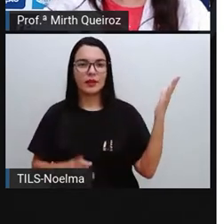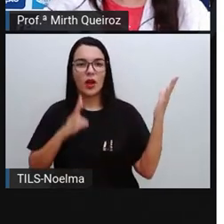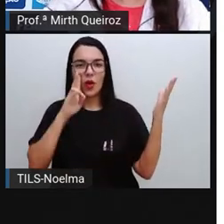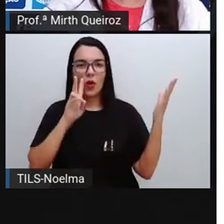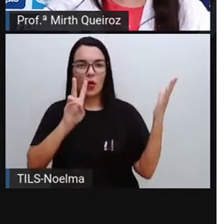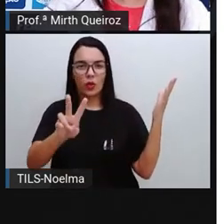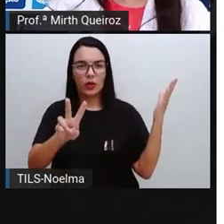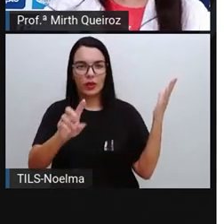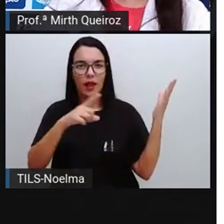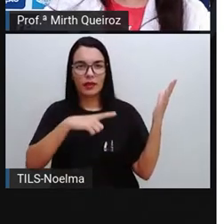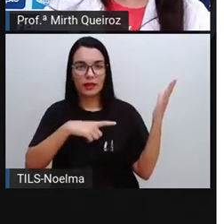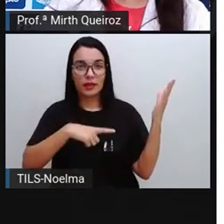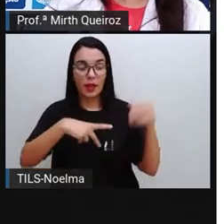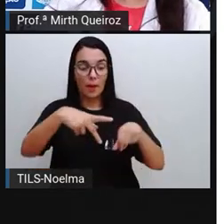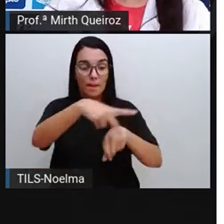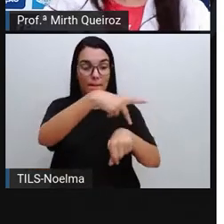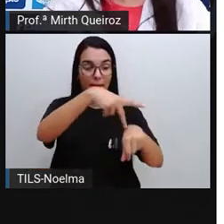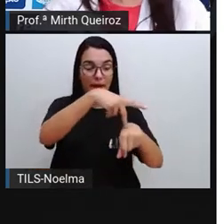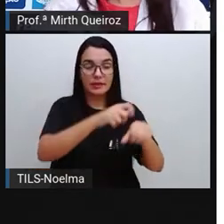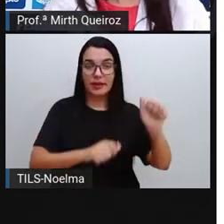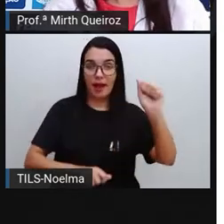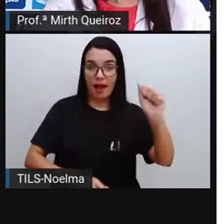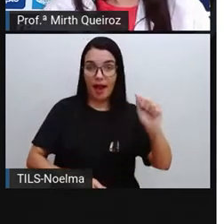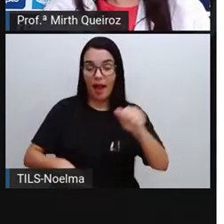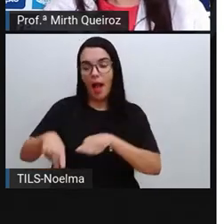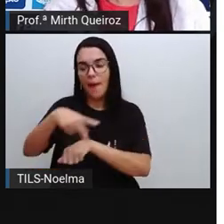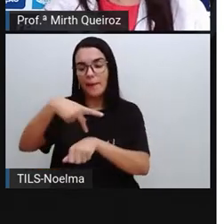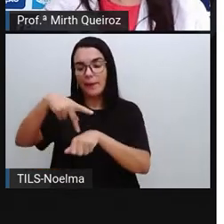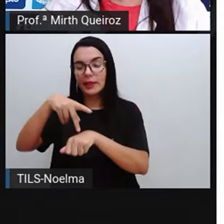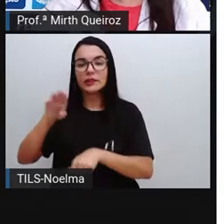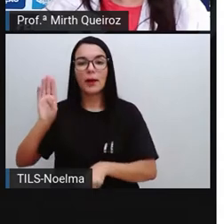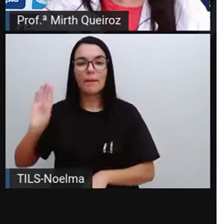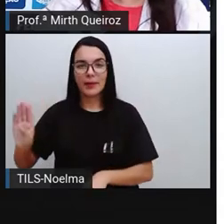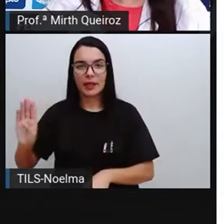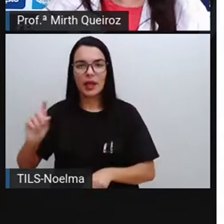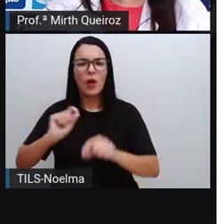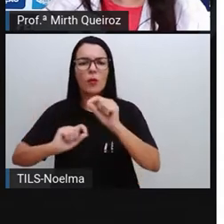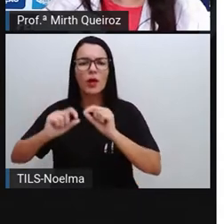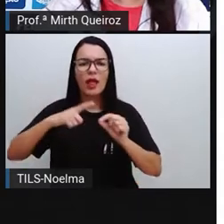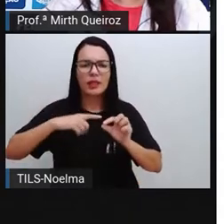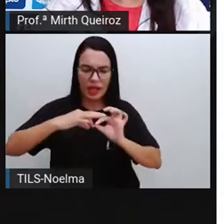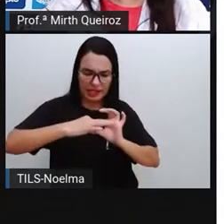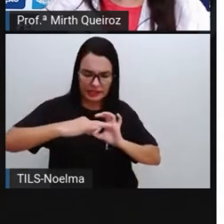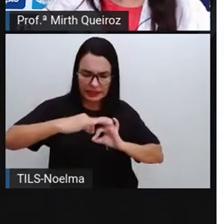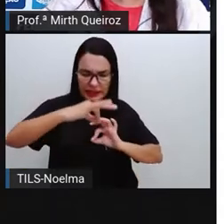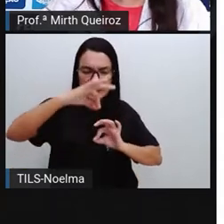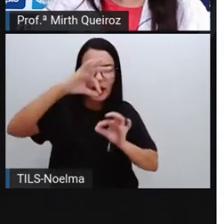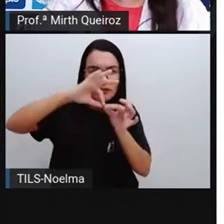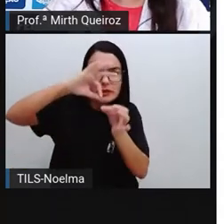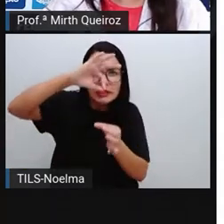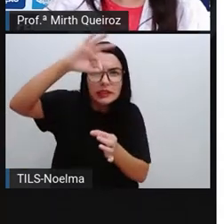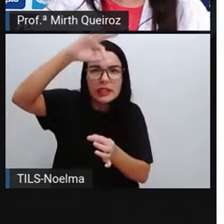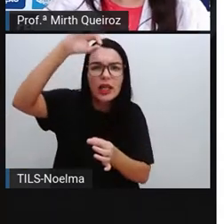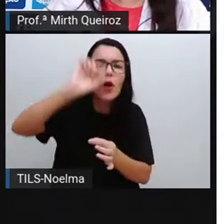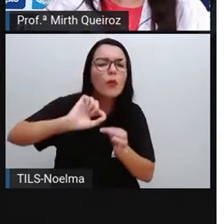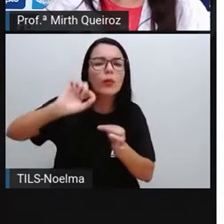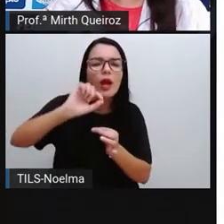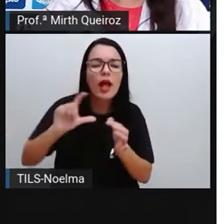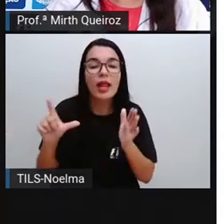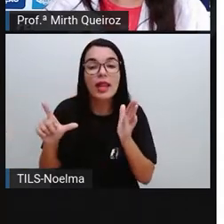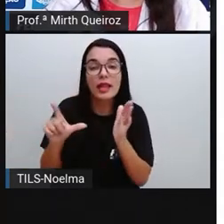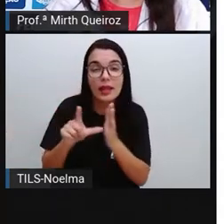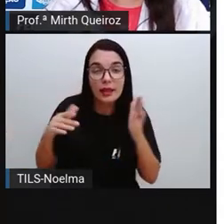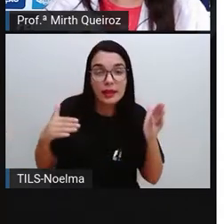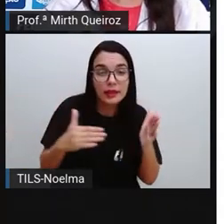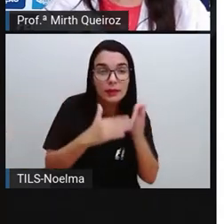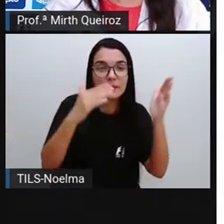Observe aqui, a gente tem o país A e o país B. Essa linha aí de azul seria o limite, o que faz parte